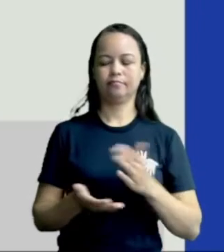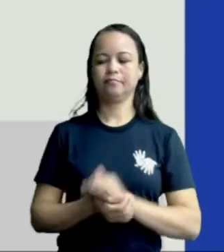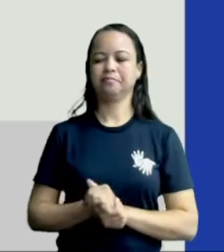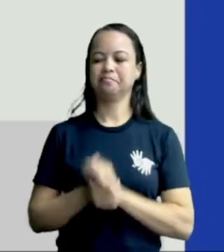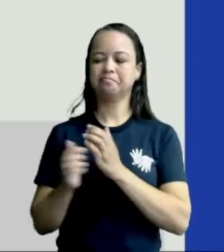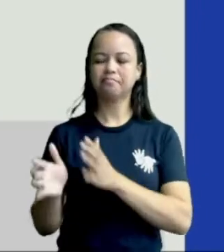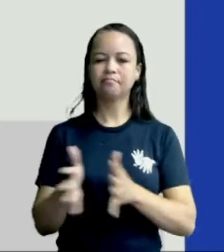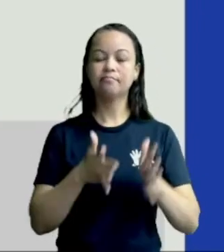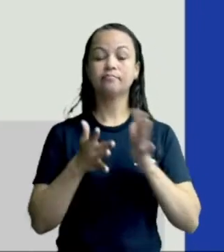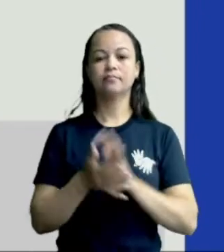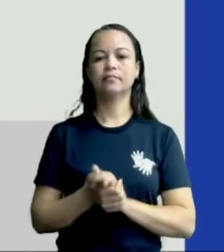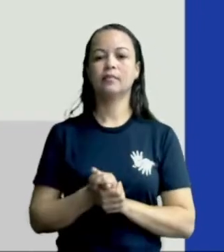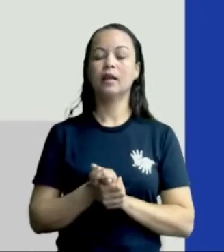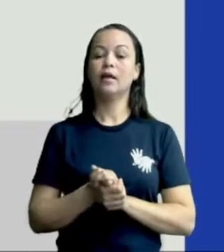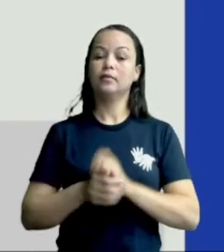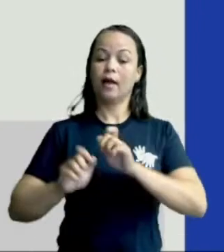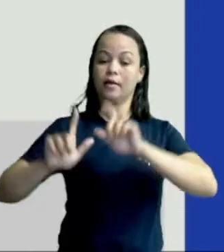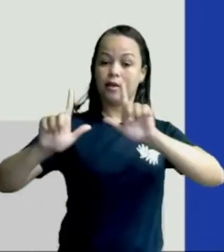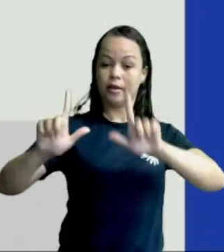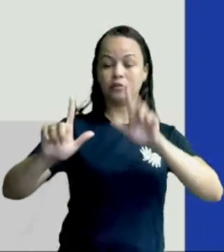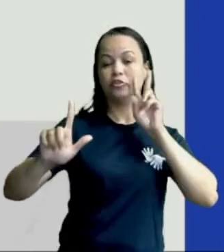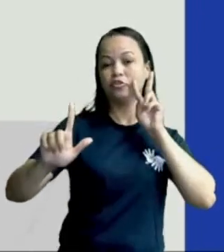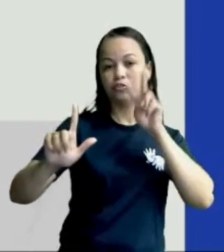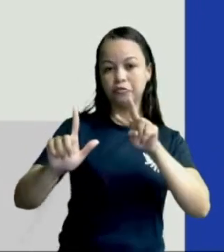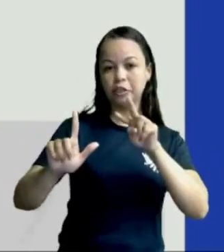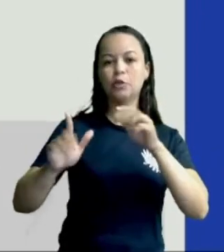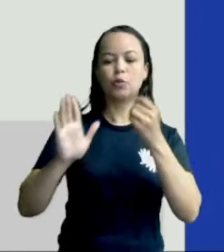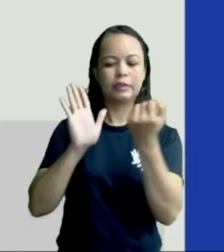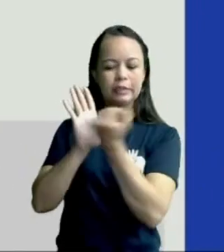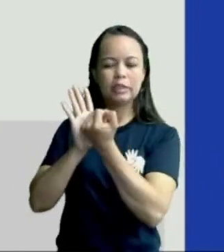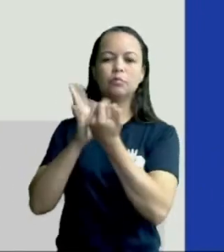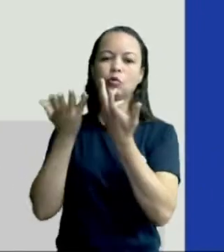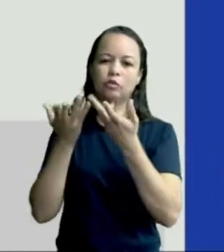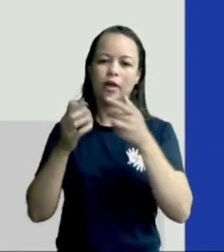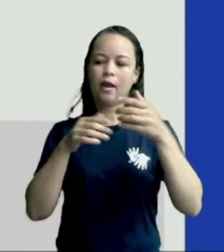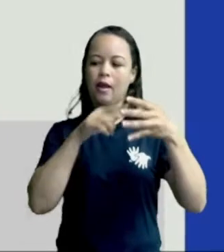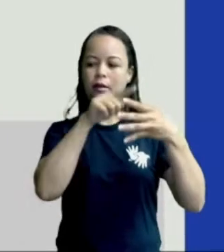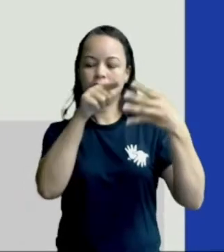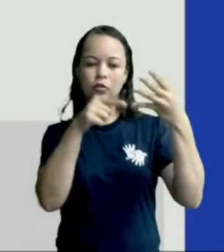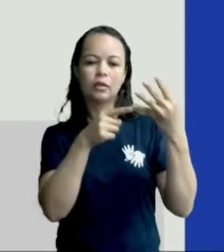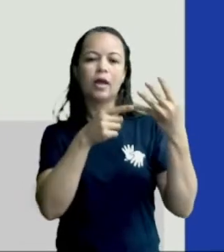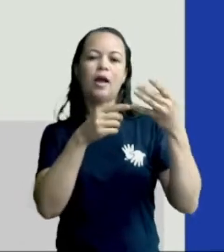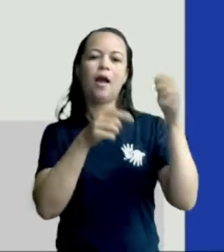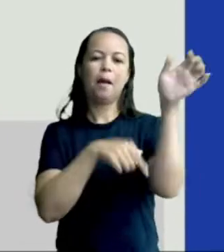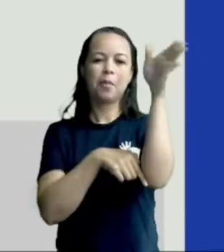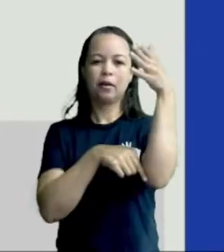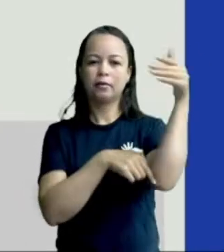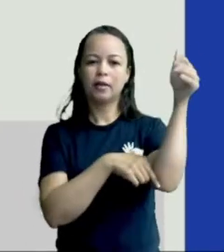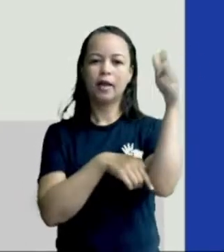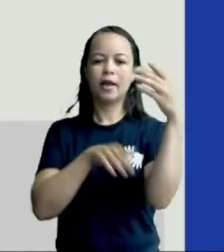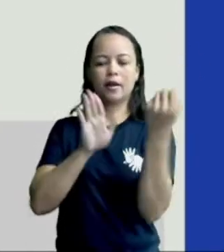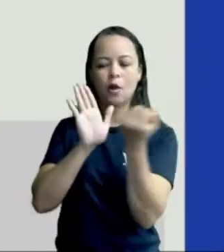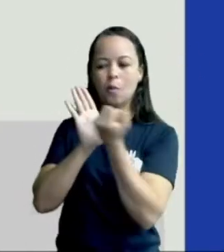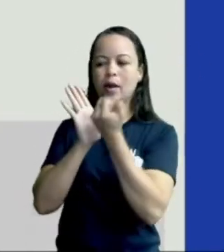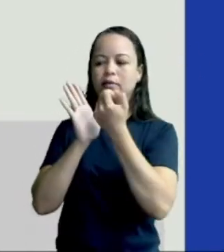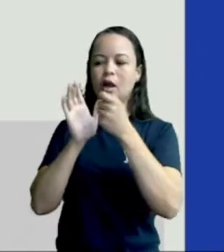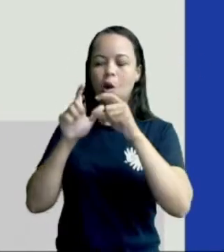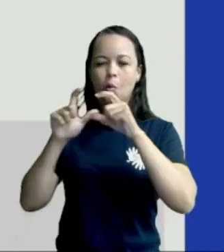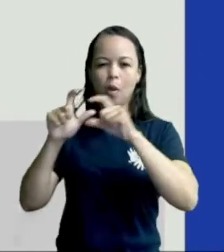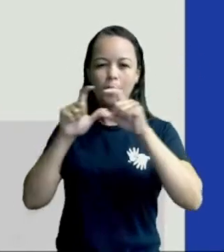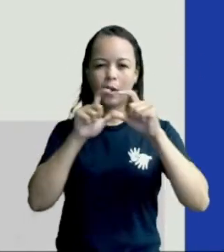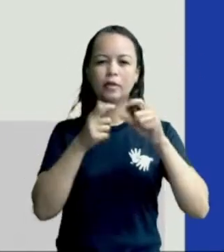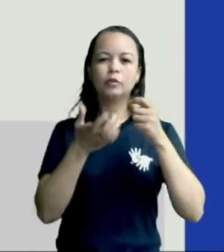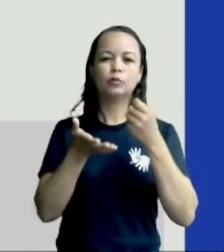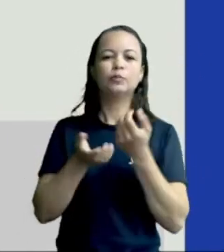continuando. Daí a gente viu os símbolos, não foi? Olha aí, a bandeira, o brasão, o selo, o hino